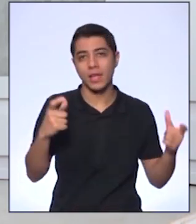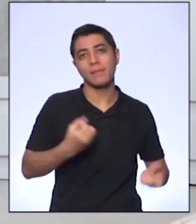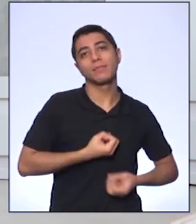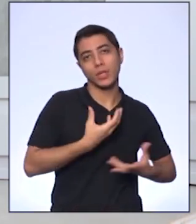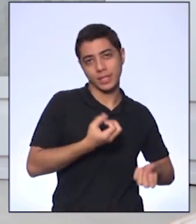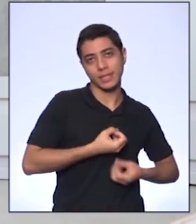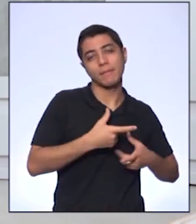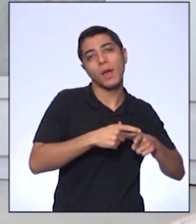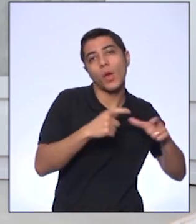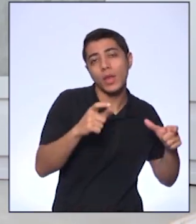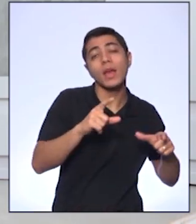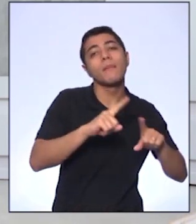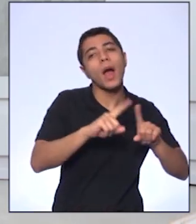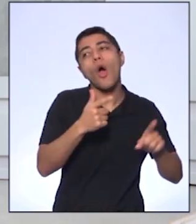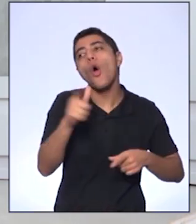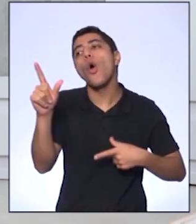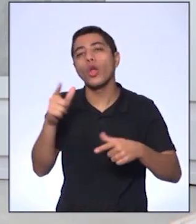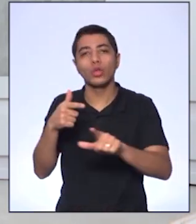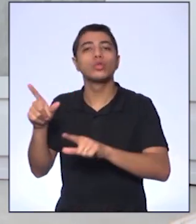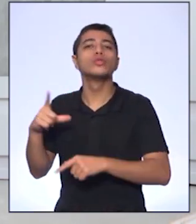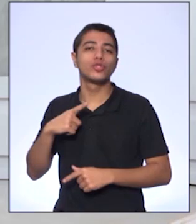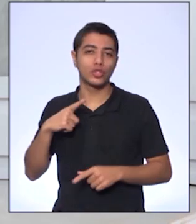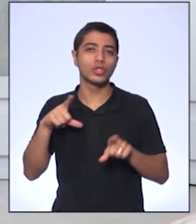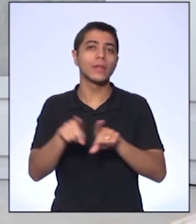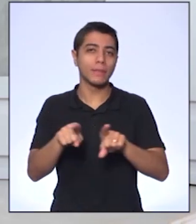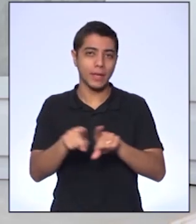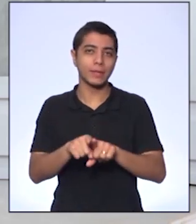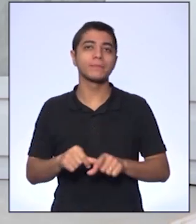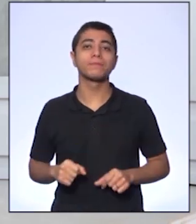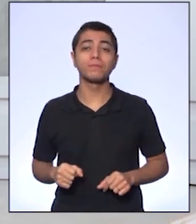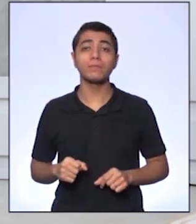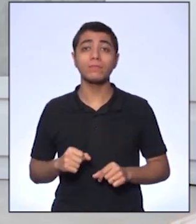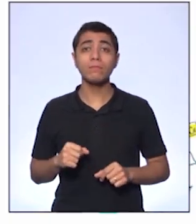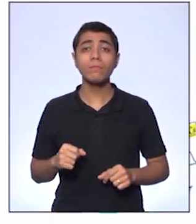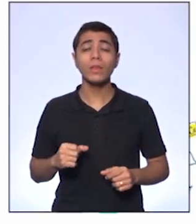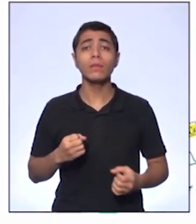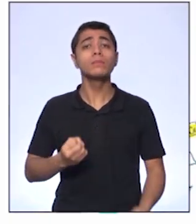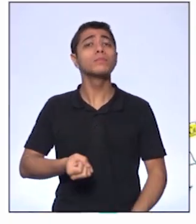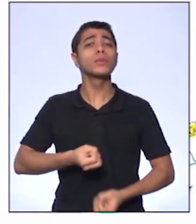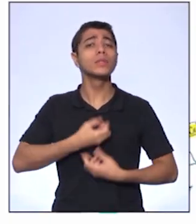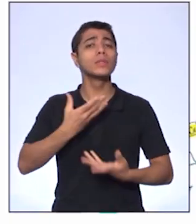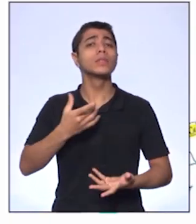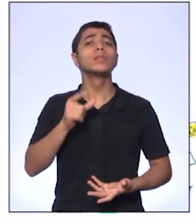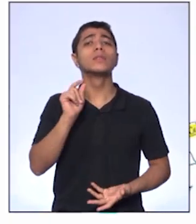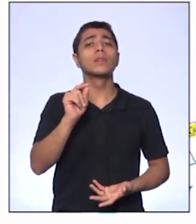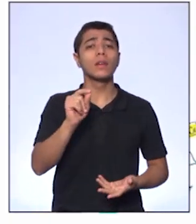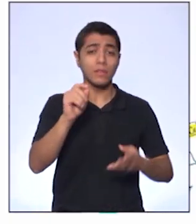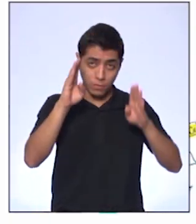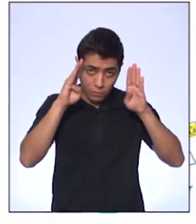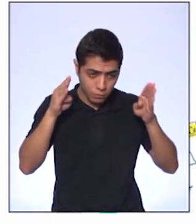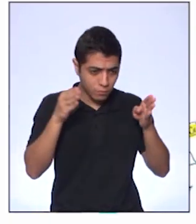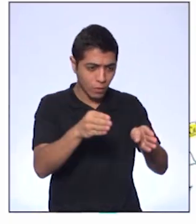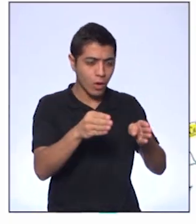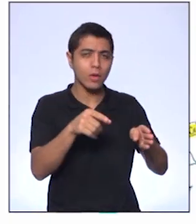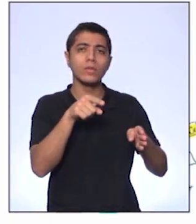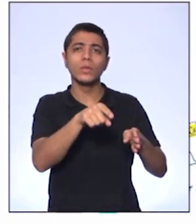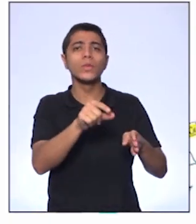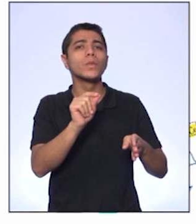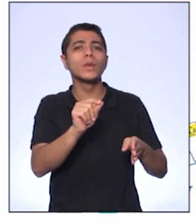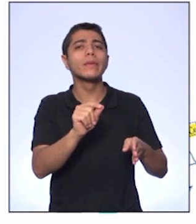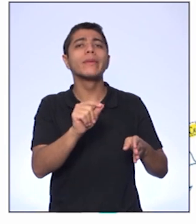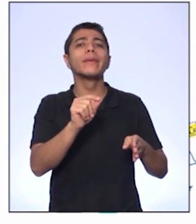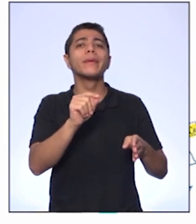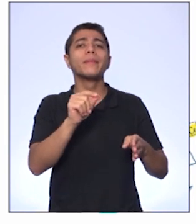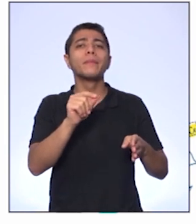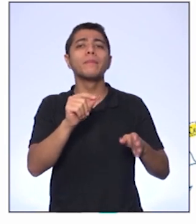gente, função poética lá, centrada na mensagem, presença de rimas, figuras de linguagem, metáforas,